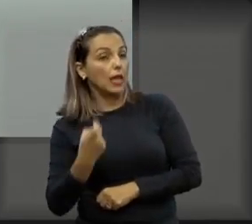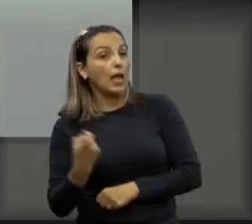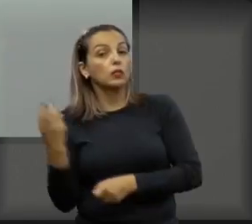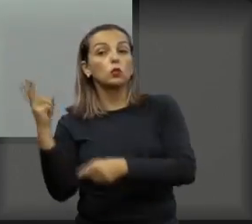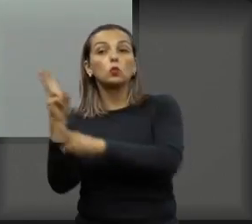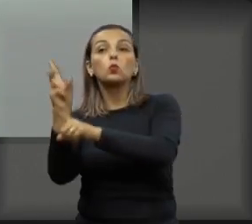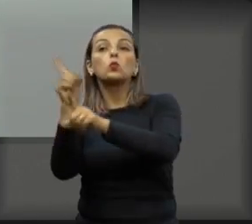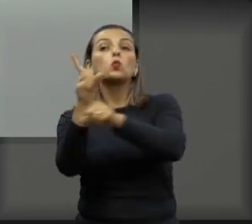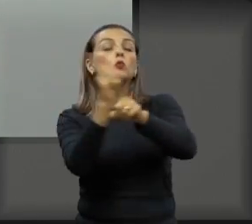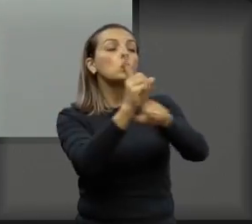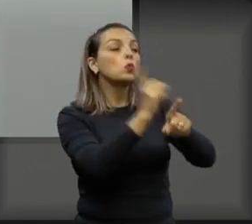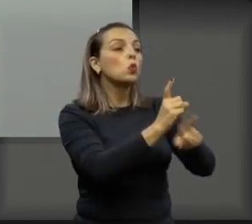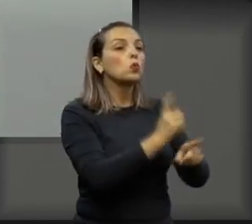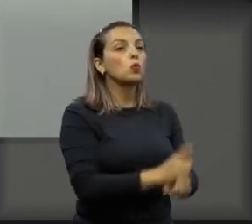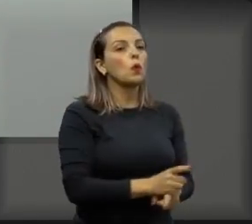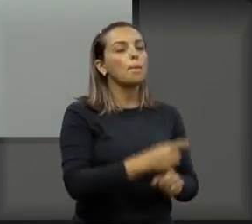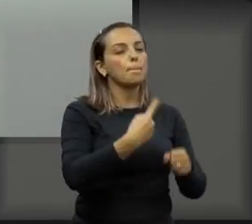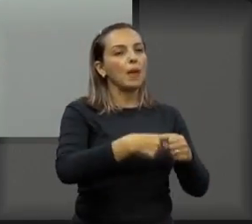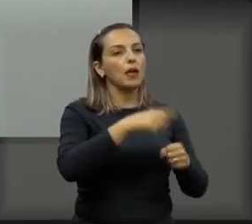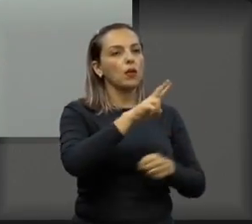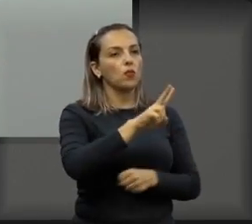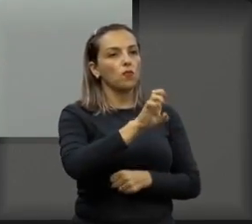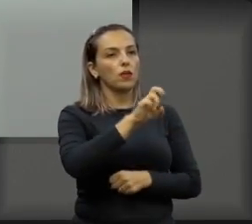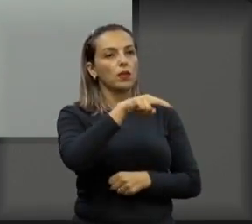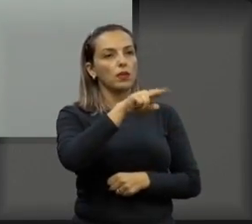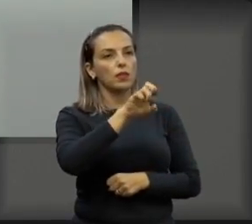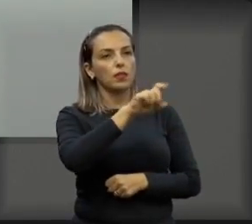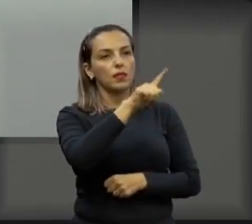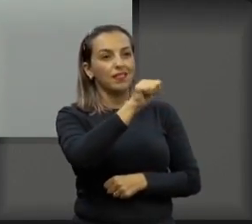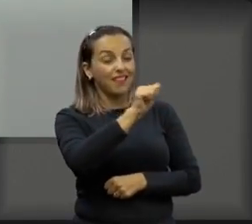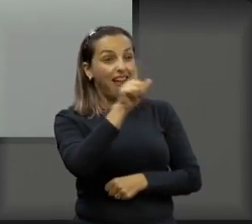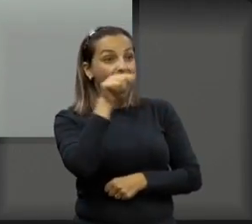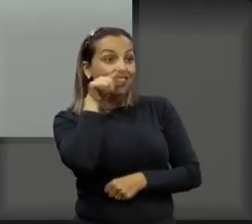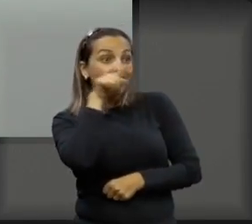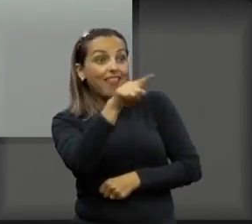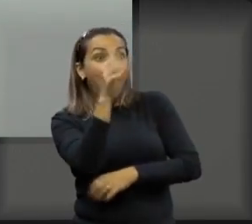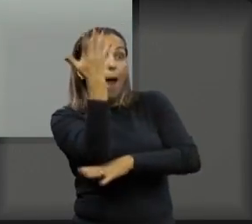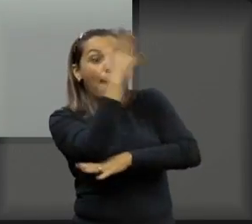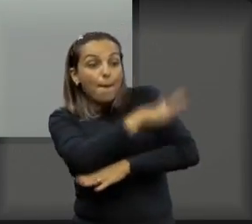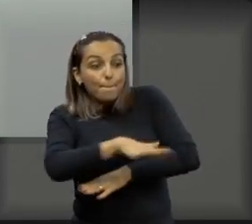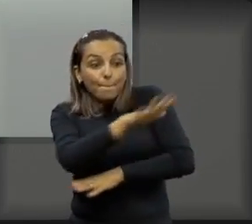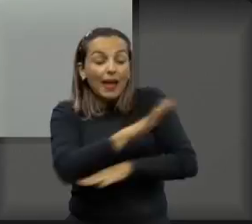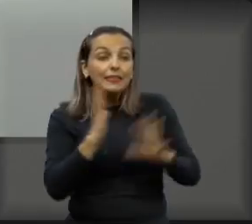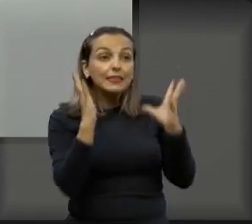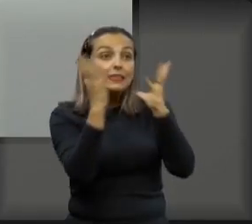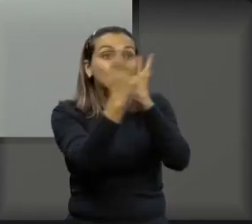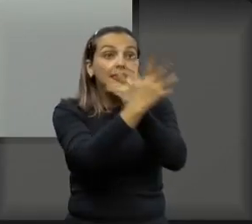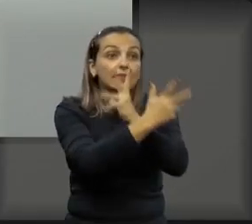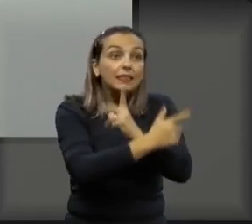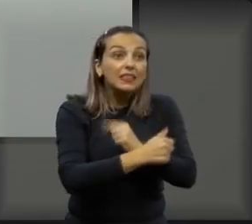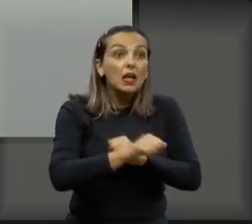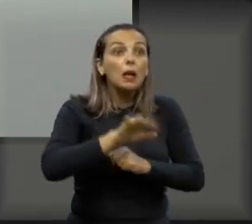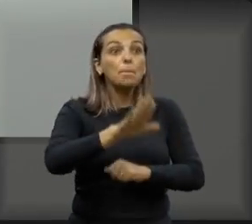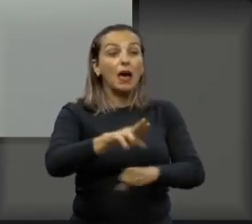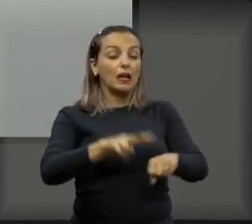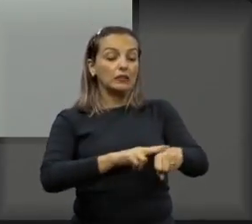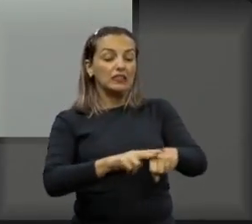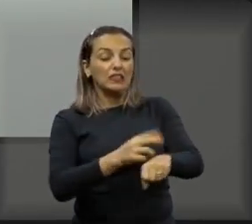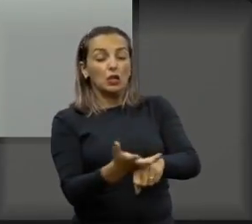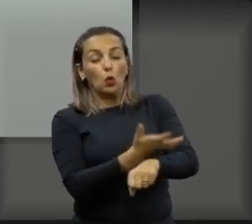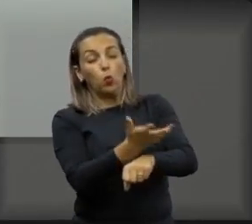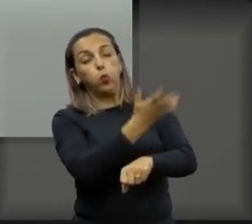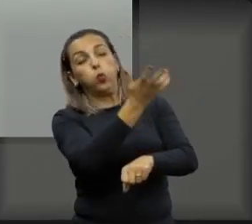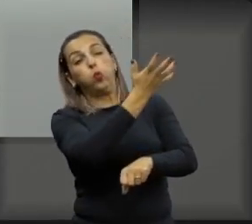as demandas. Jardim Veneza, que praça linda que tem no Jardim Veneza. É uma pena que o mato tomou conta de